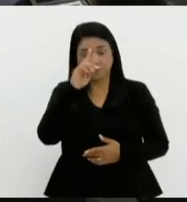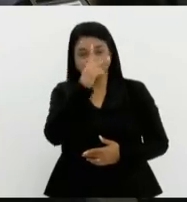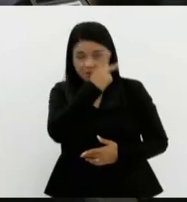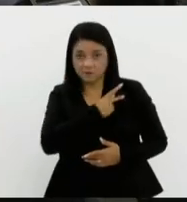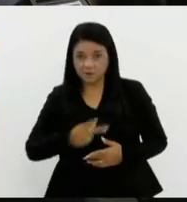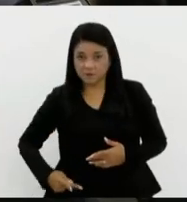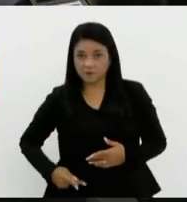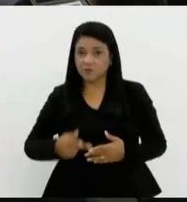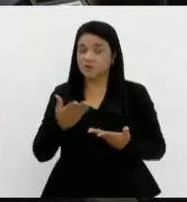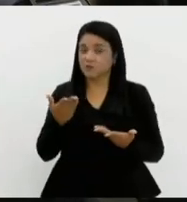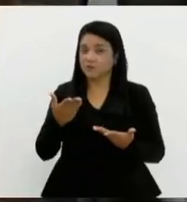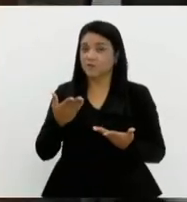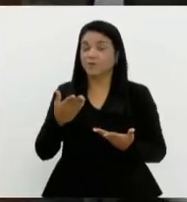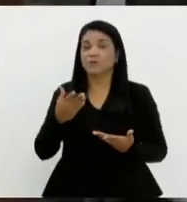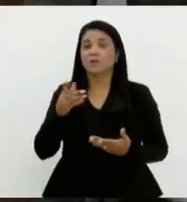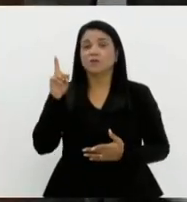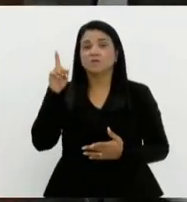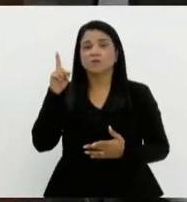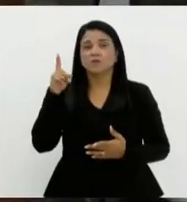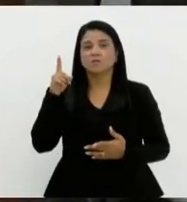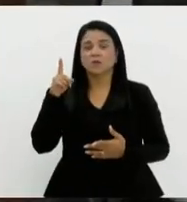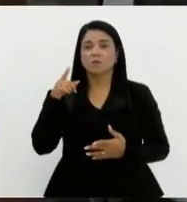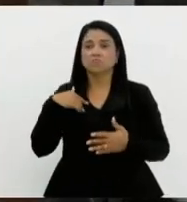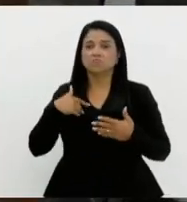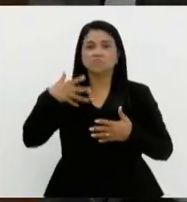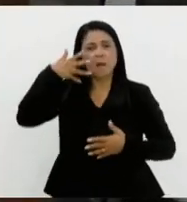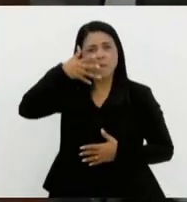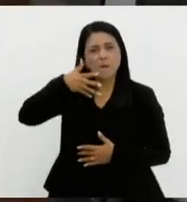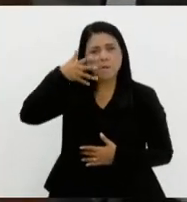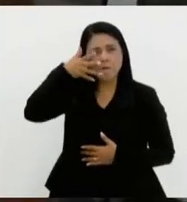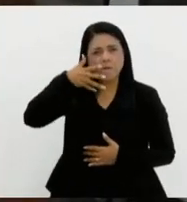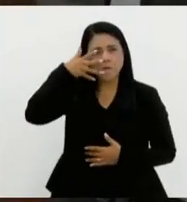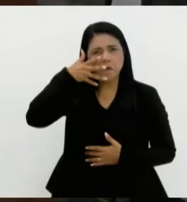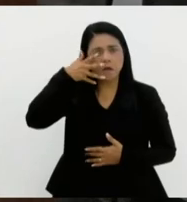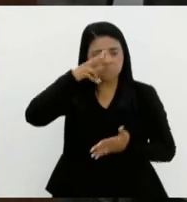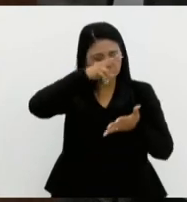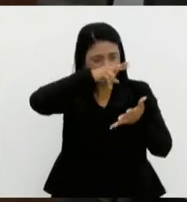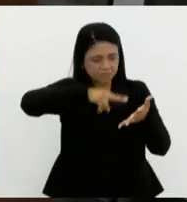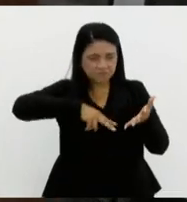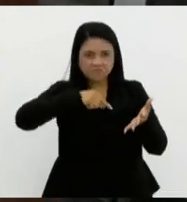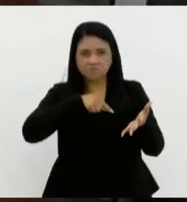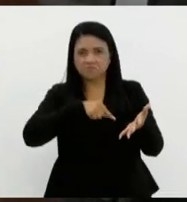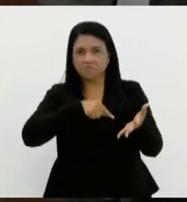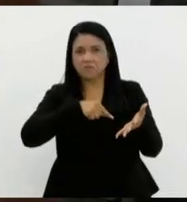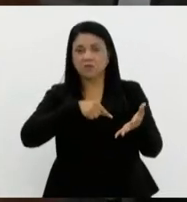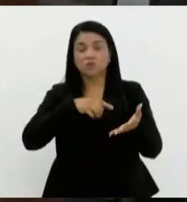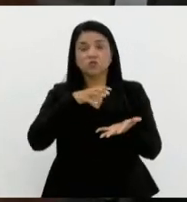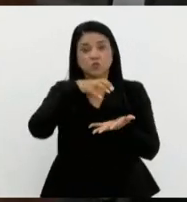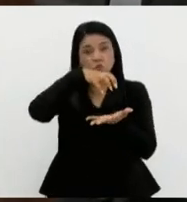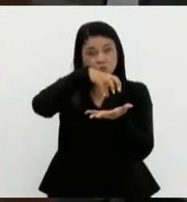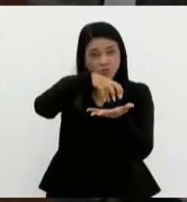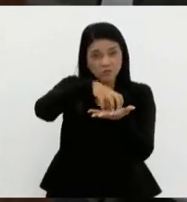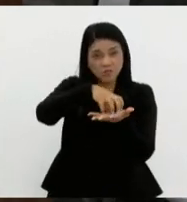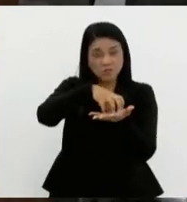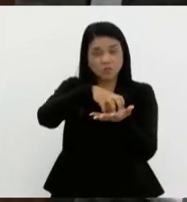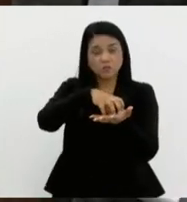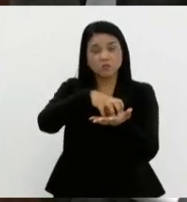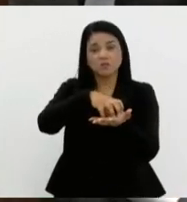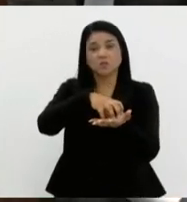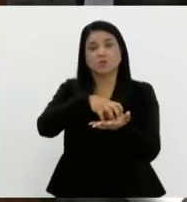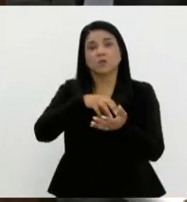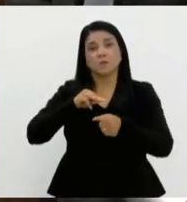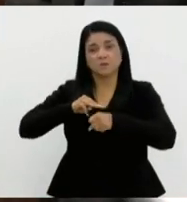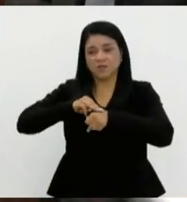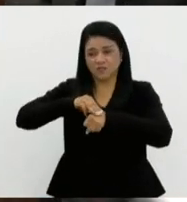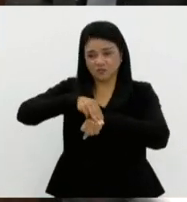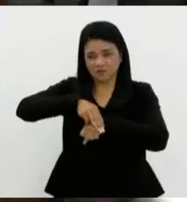Eu tenho aqui, presidente, um manifesto do Conselho de Ministros Evangélicos do